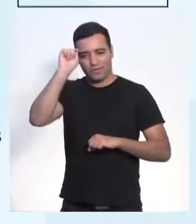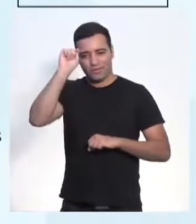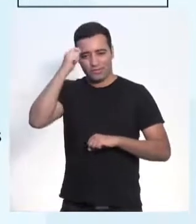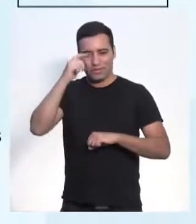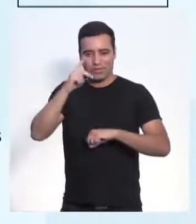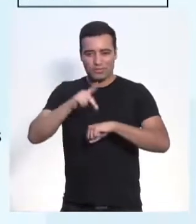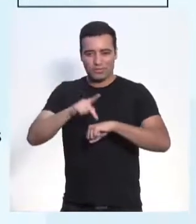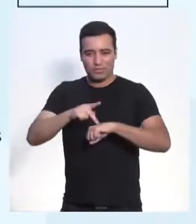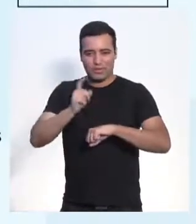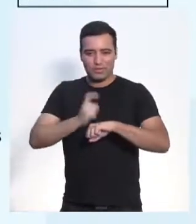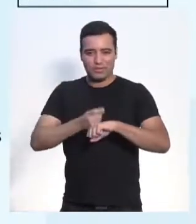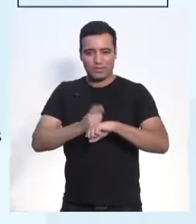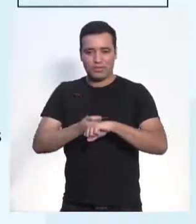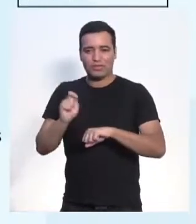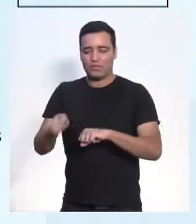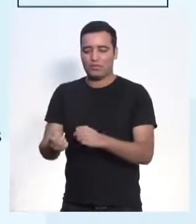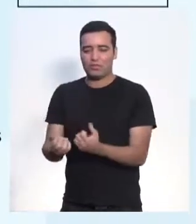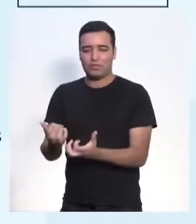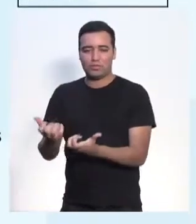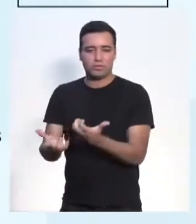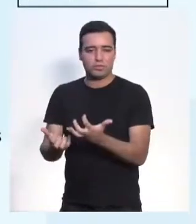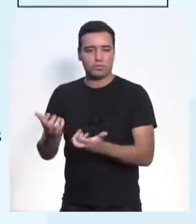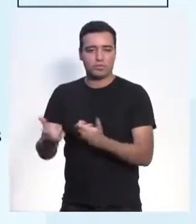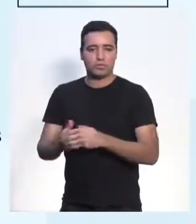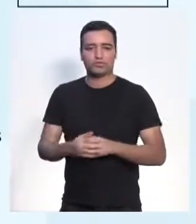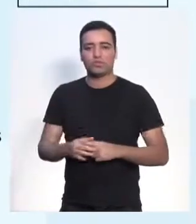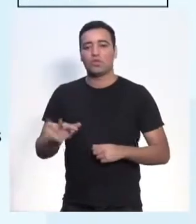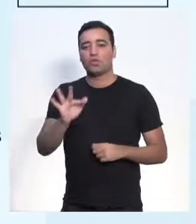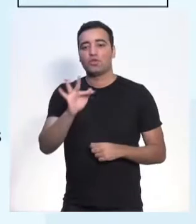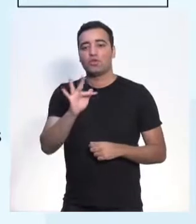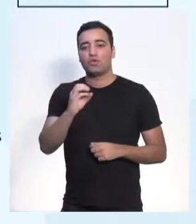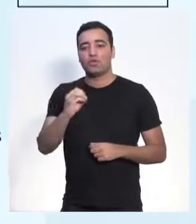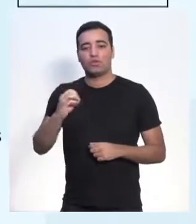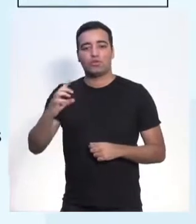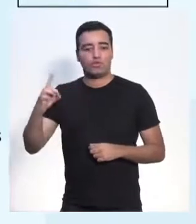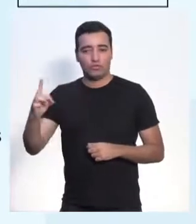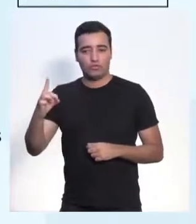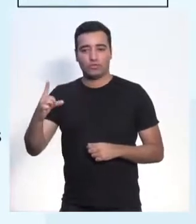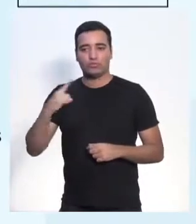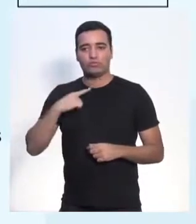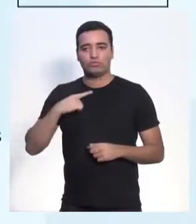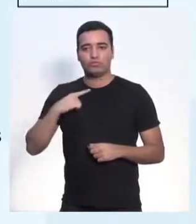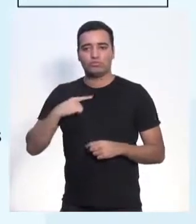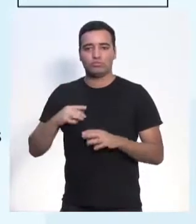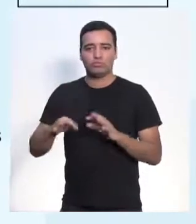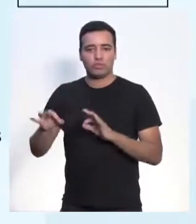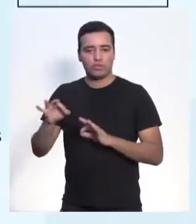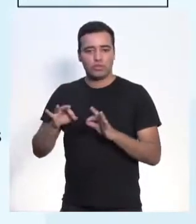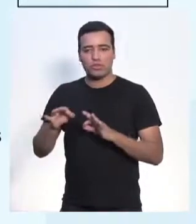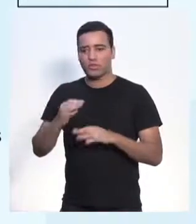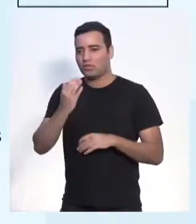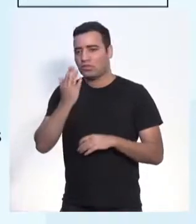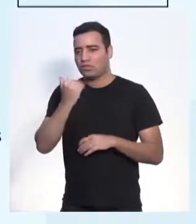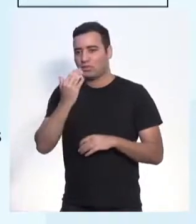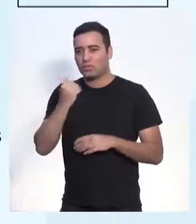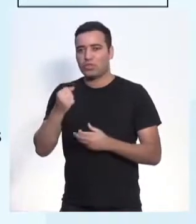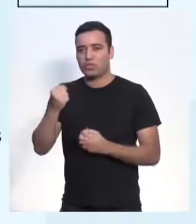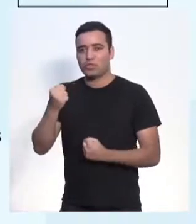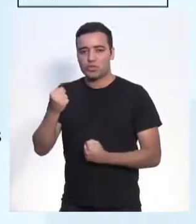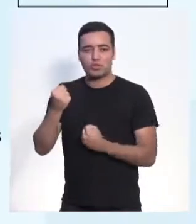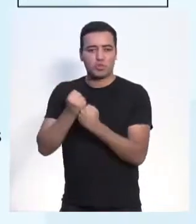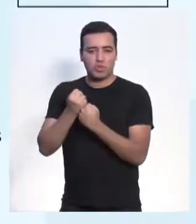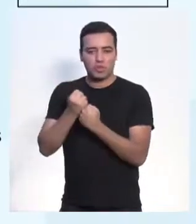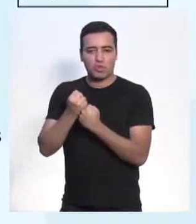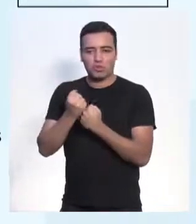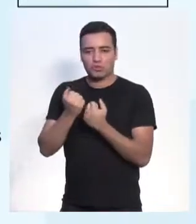dura que pode ser queimada. Food provides nutritional support for an organism. O alimento fornece suporte